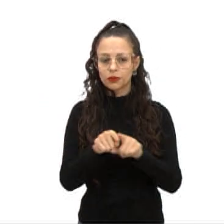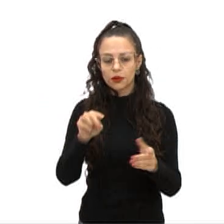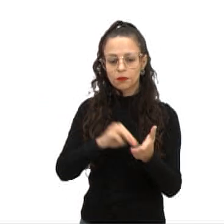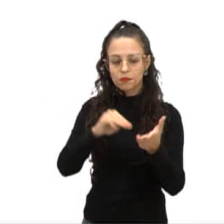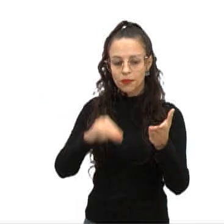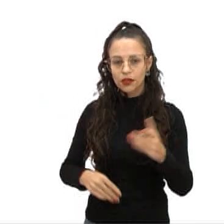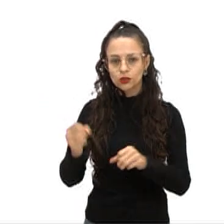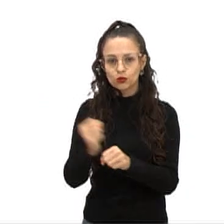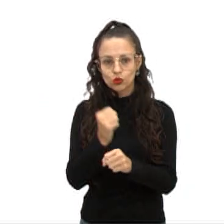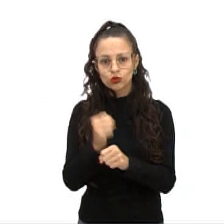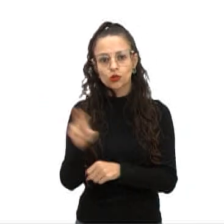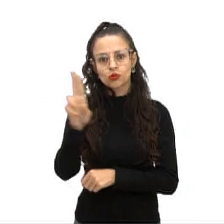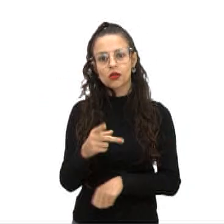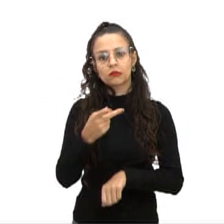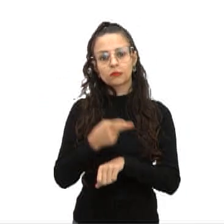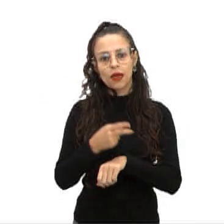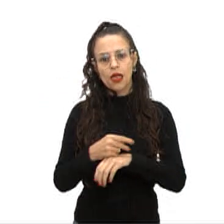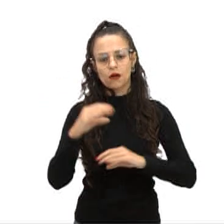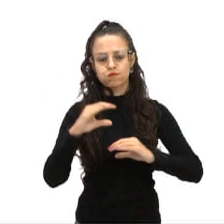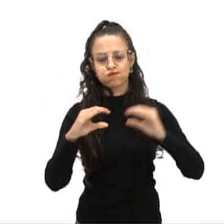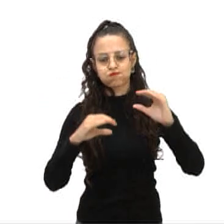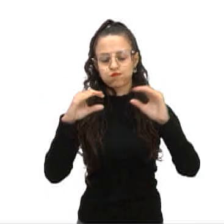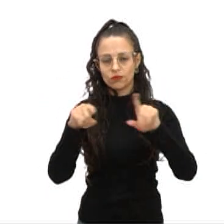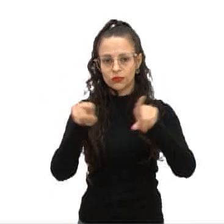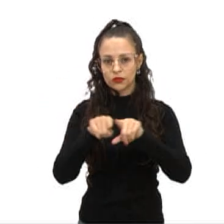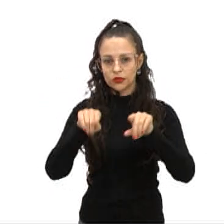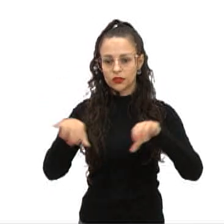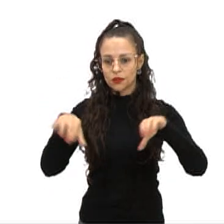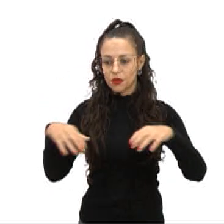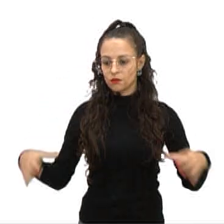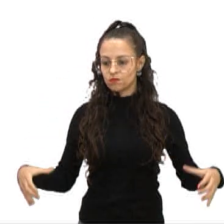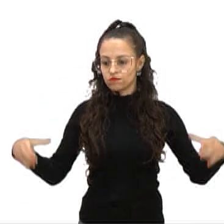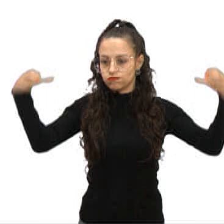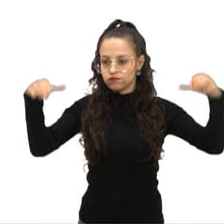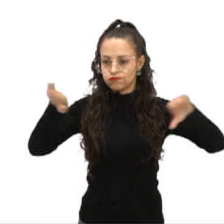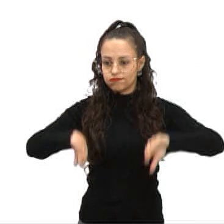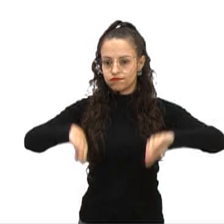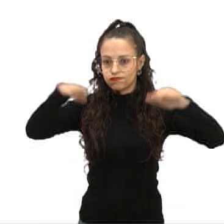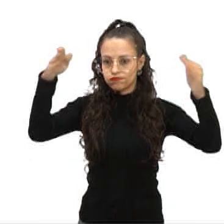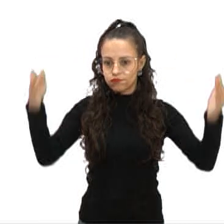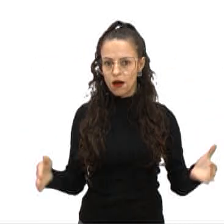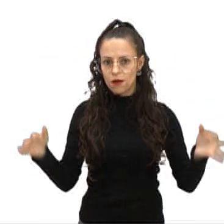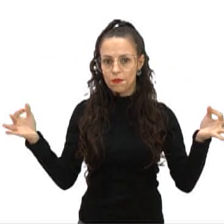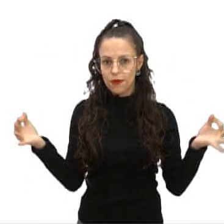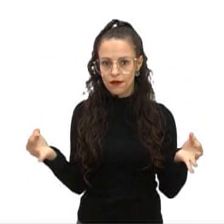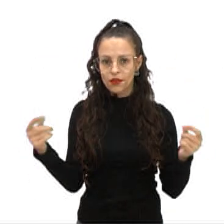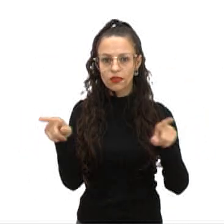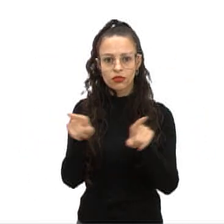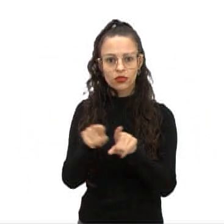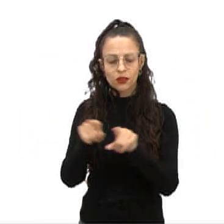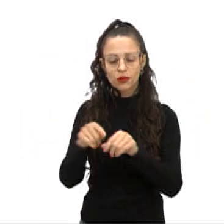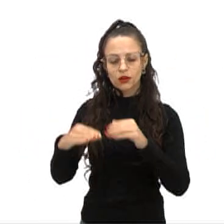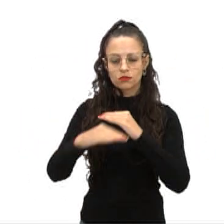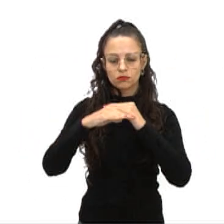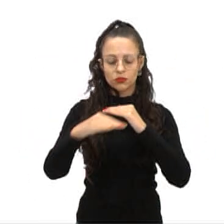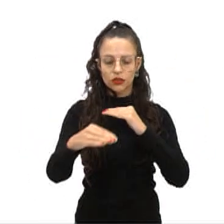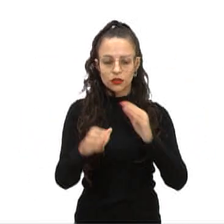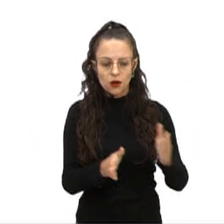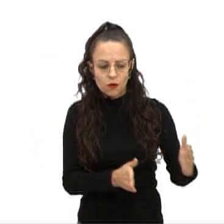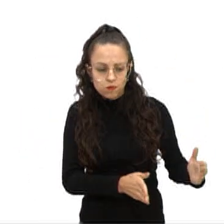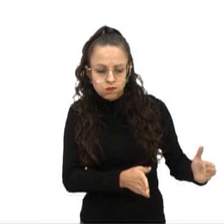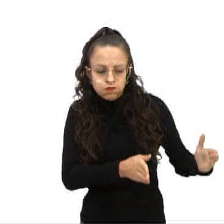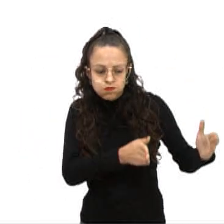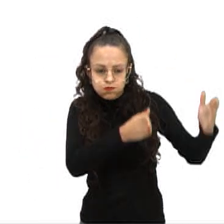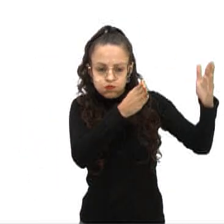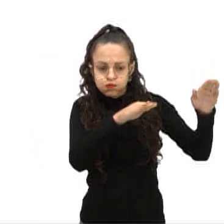construção feitos com pedra. A presença de abóbadas perfeitas, a prevalecência de paredes